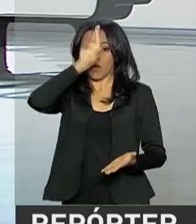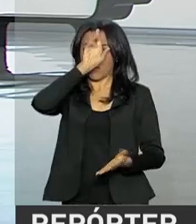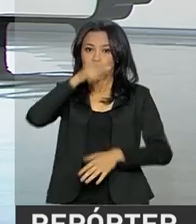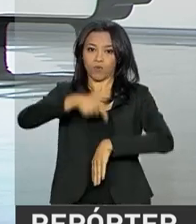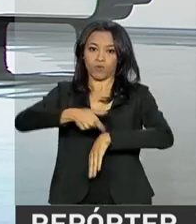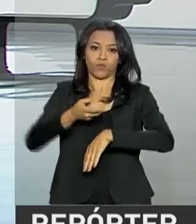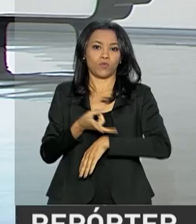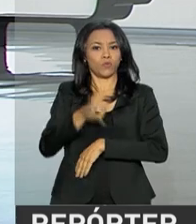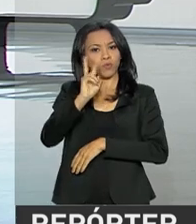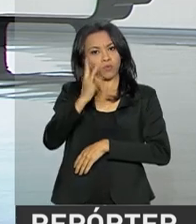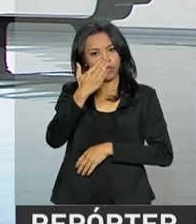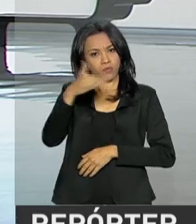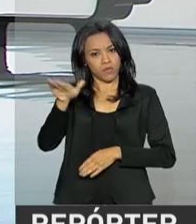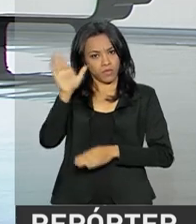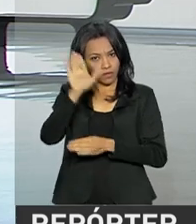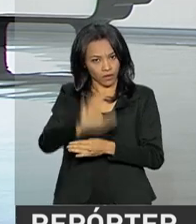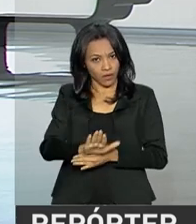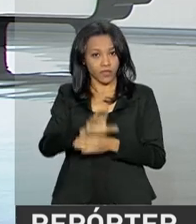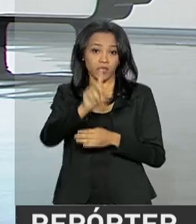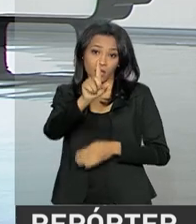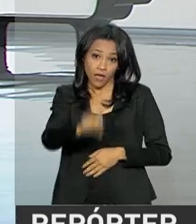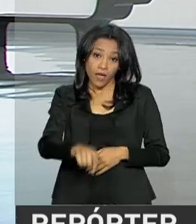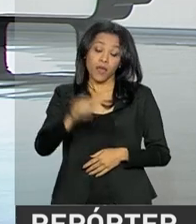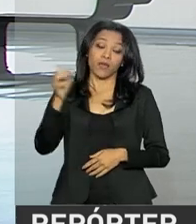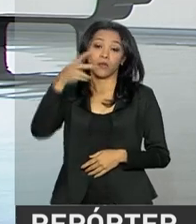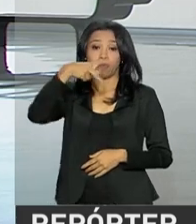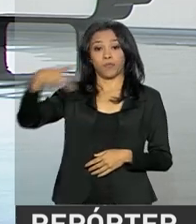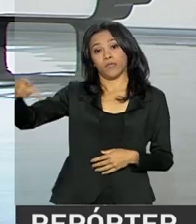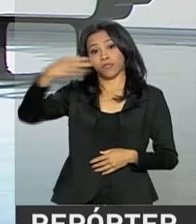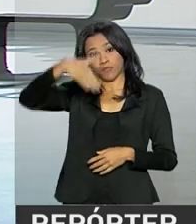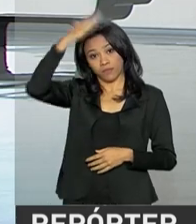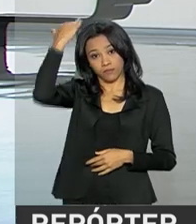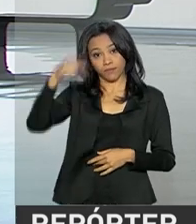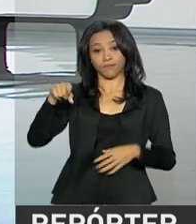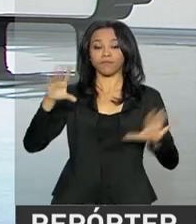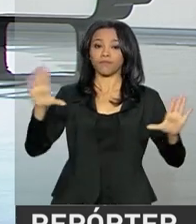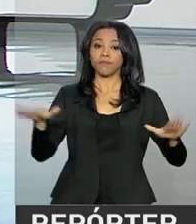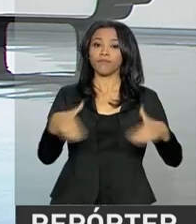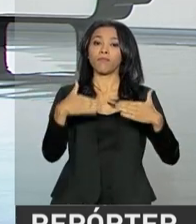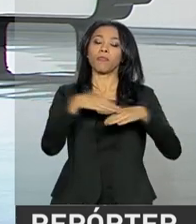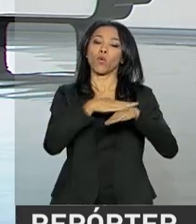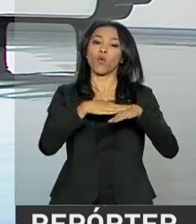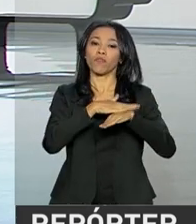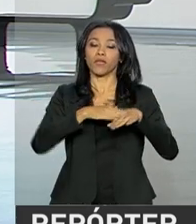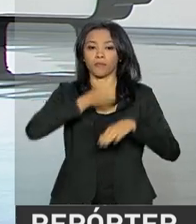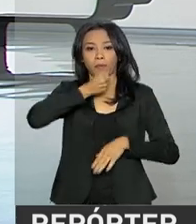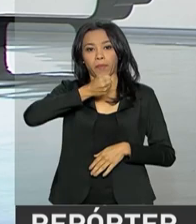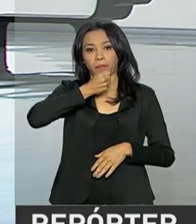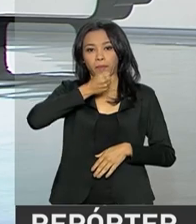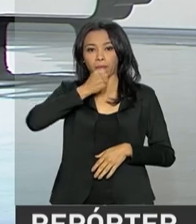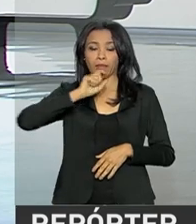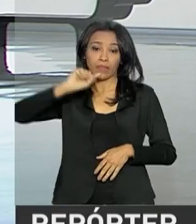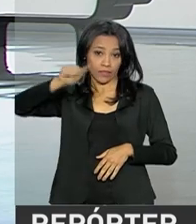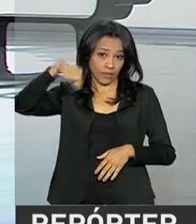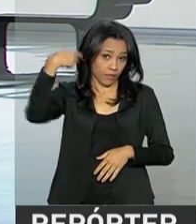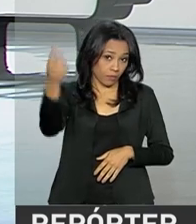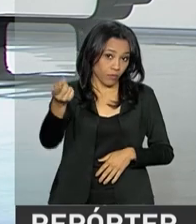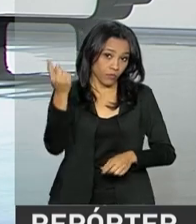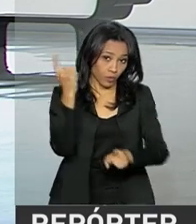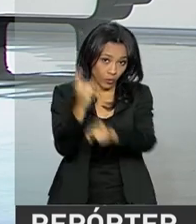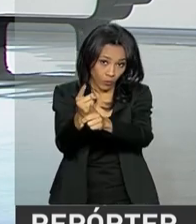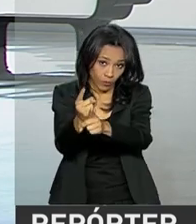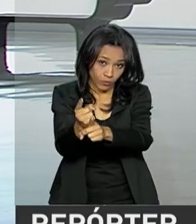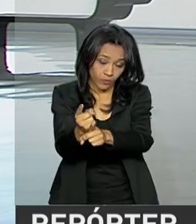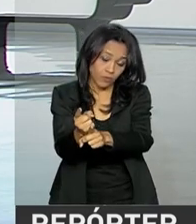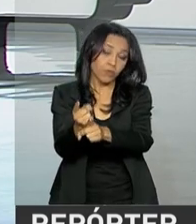meia da tarde a previsão é de que o presidente michel temer converse com a imprensa depois do encontro o